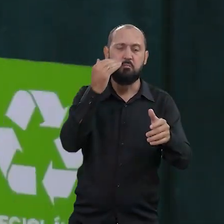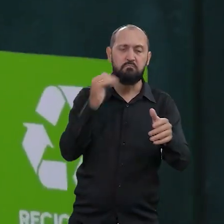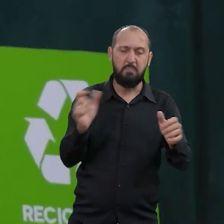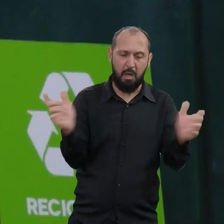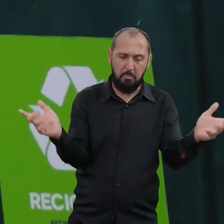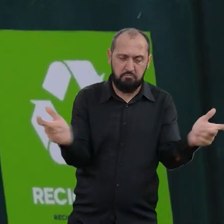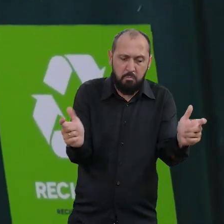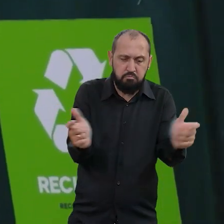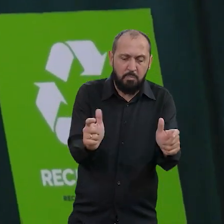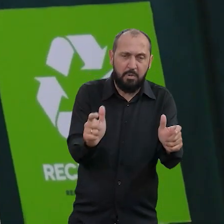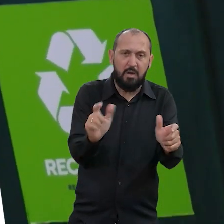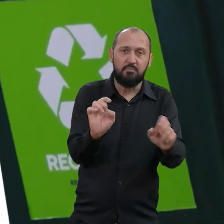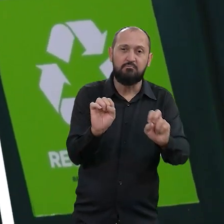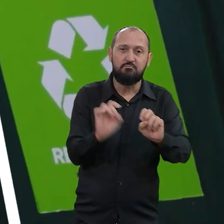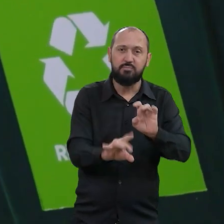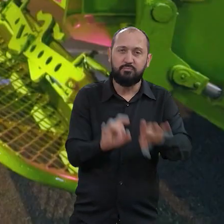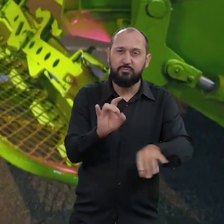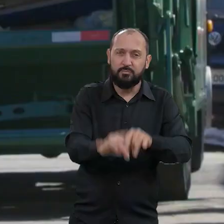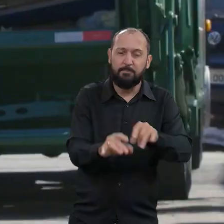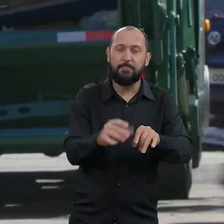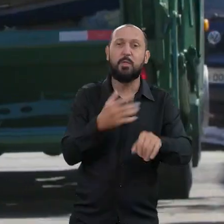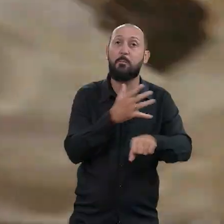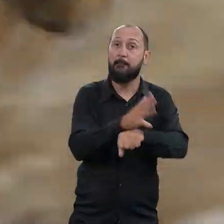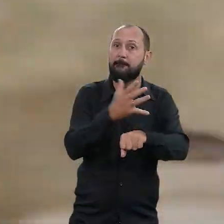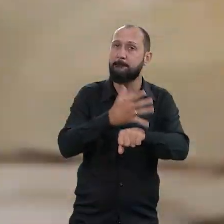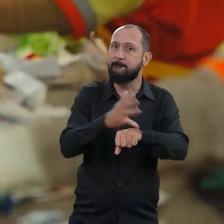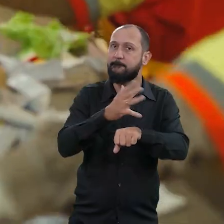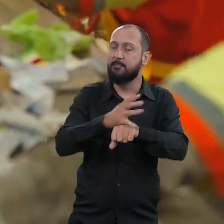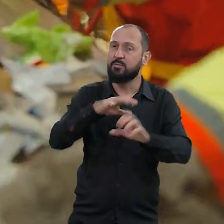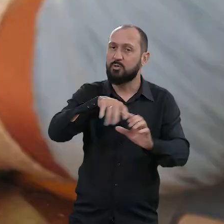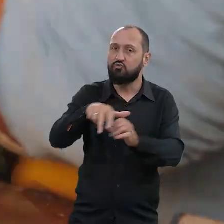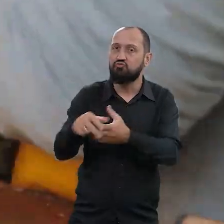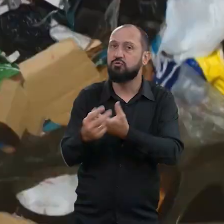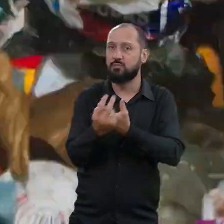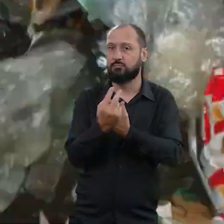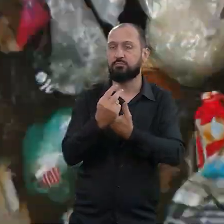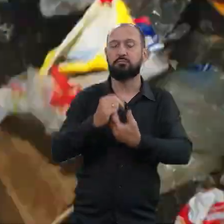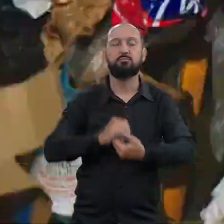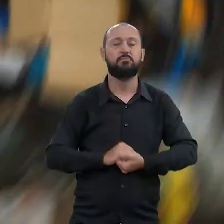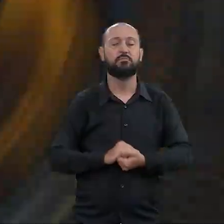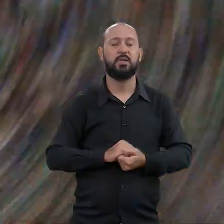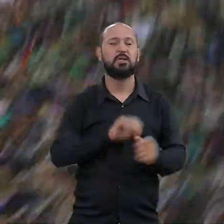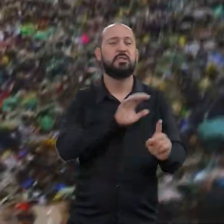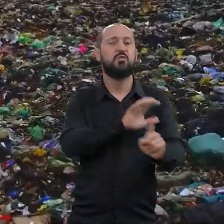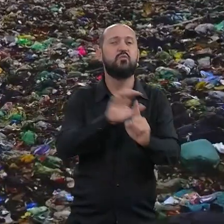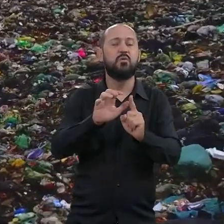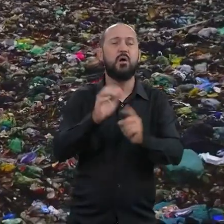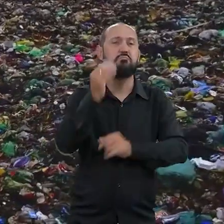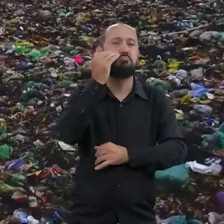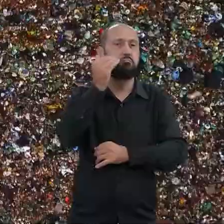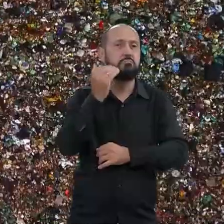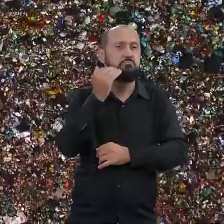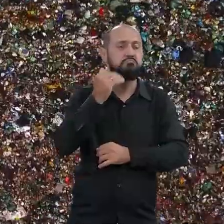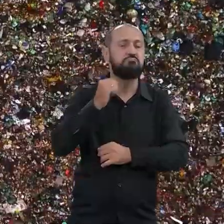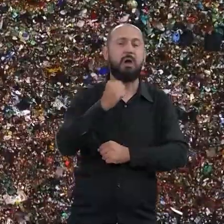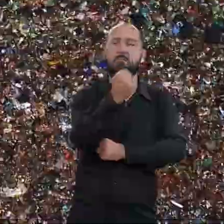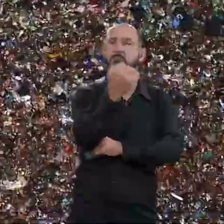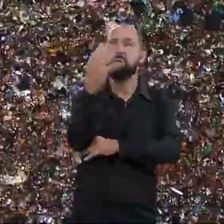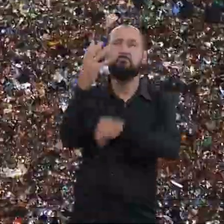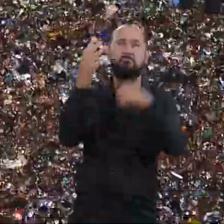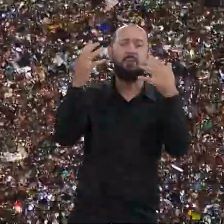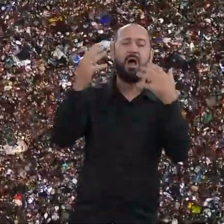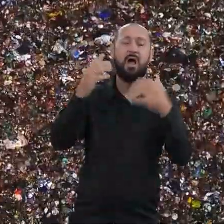reduzir a geração de plástico descartável e adotar práticas mais sustentáveis. O impacto do plástico no